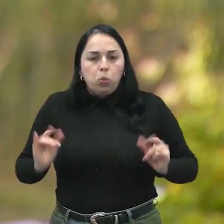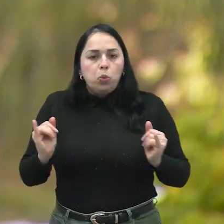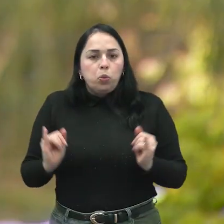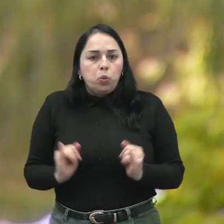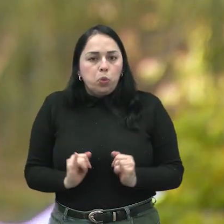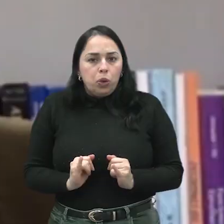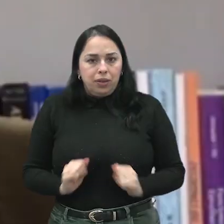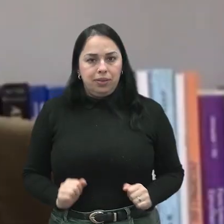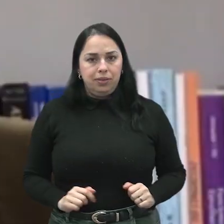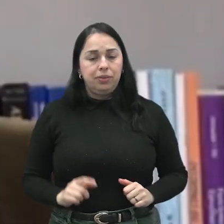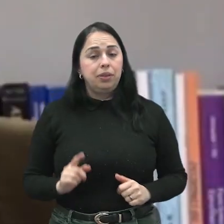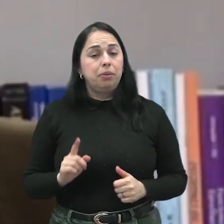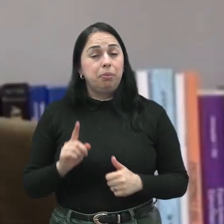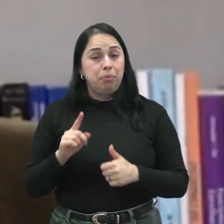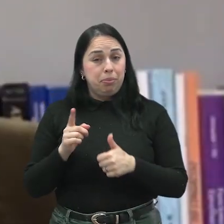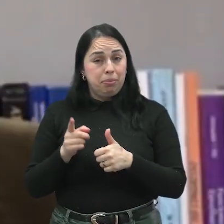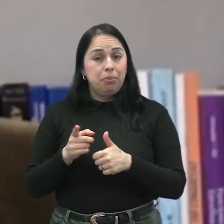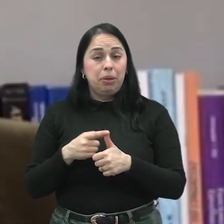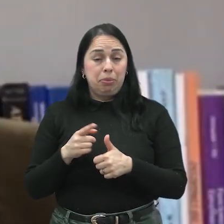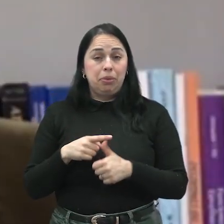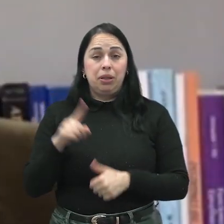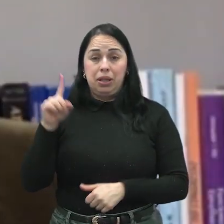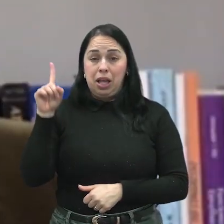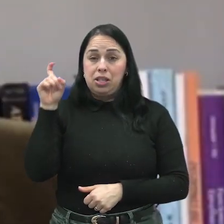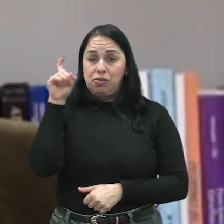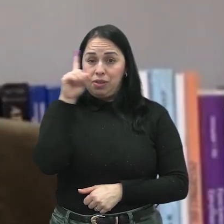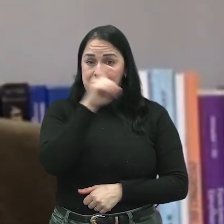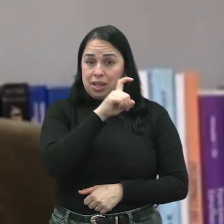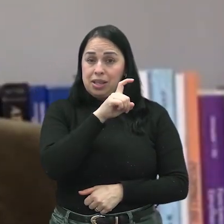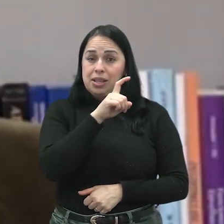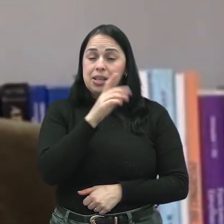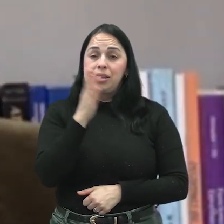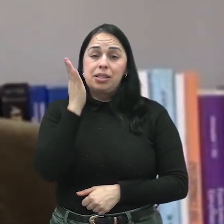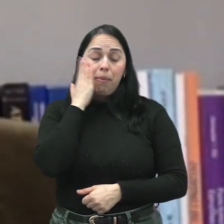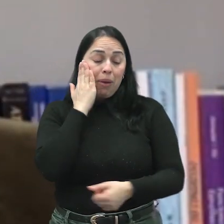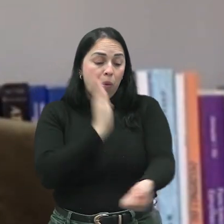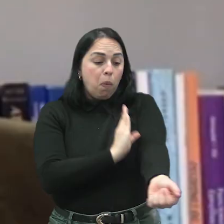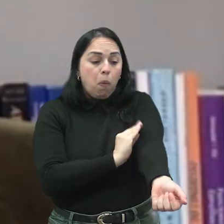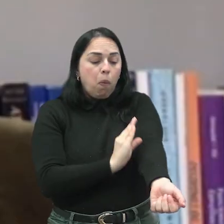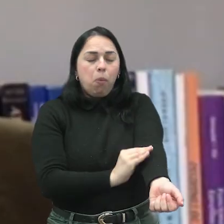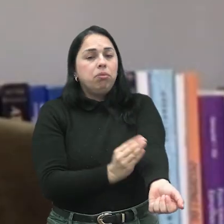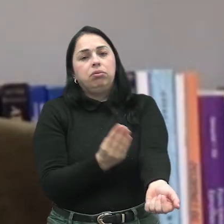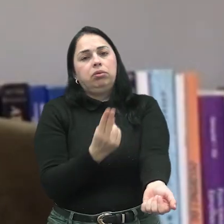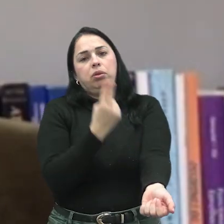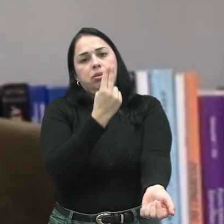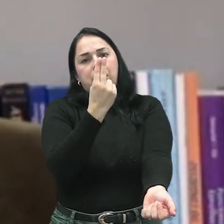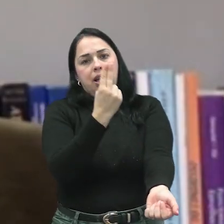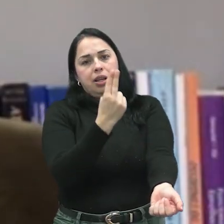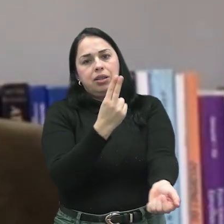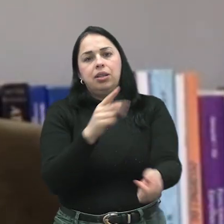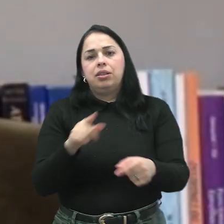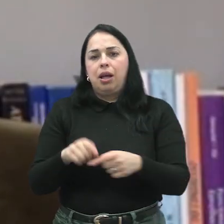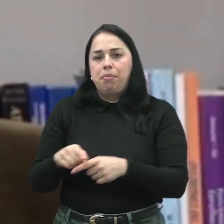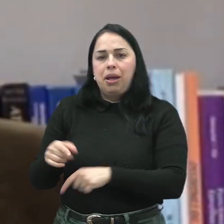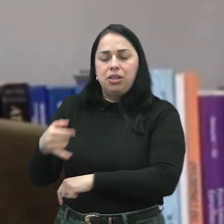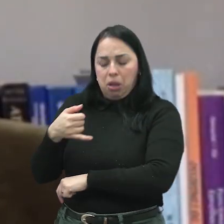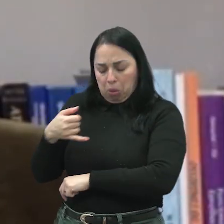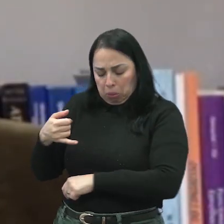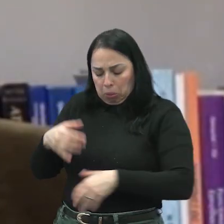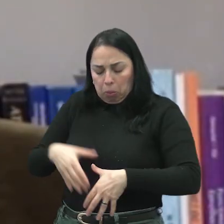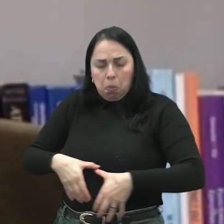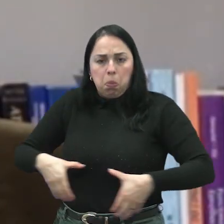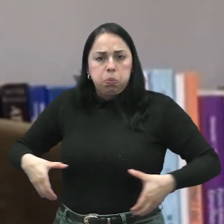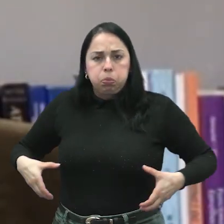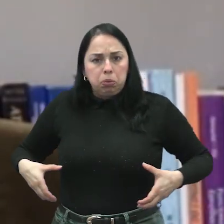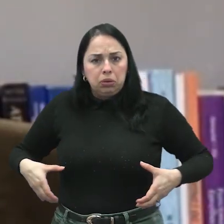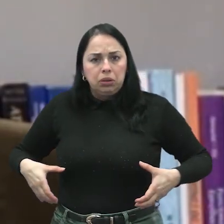exames caros. Primeiro, é bastante difícil nós medirmos a quantidade de massa muscular e a quantidade de gordura corporal,